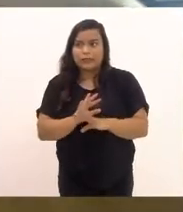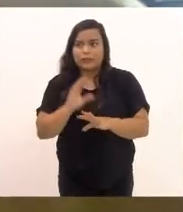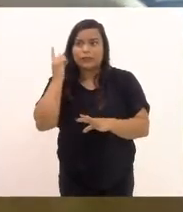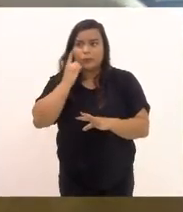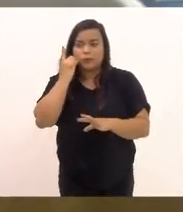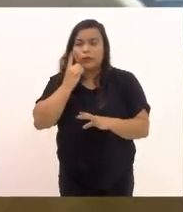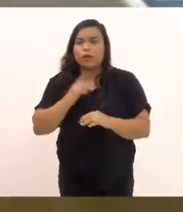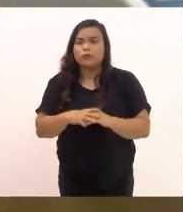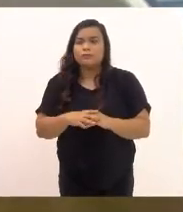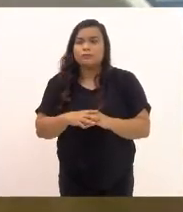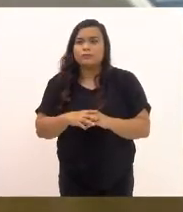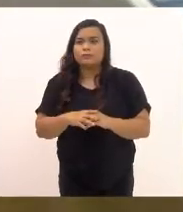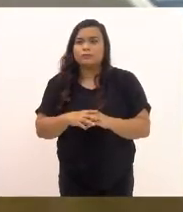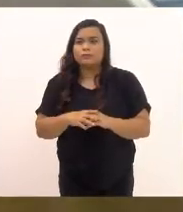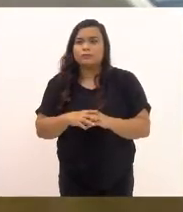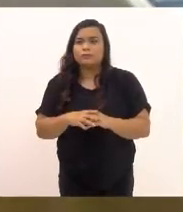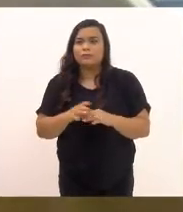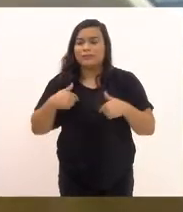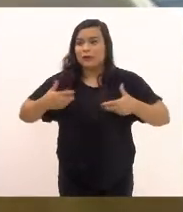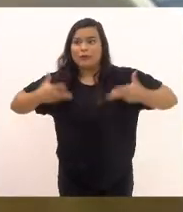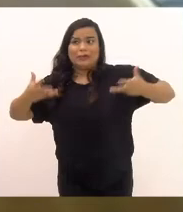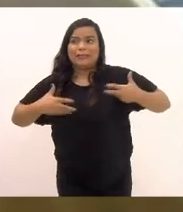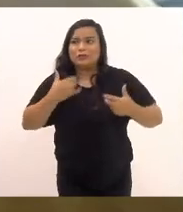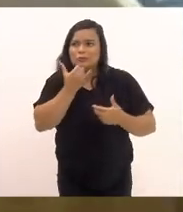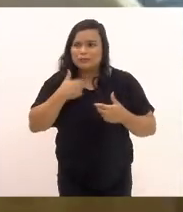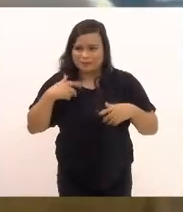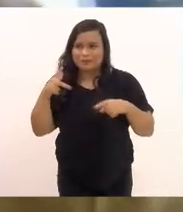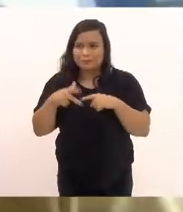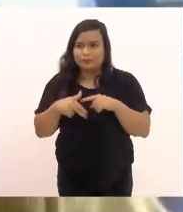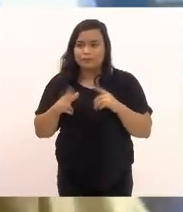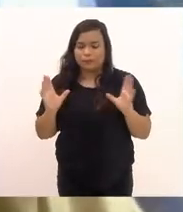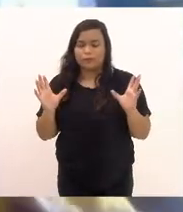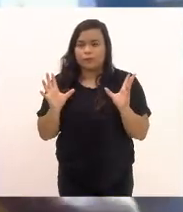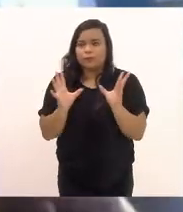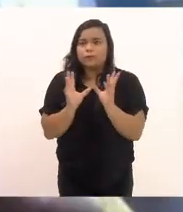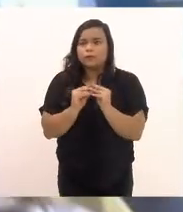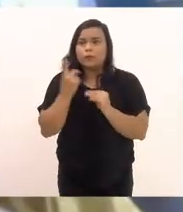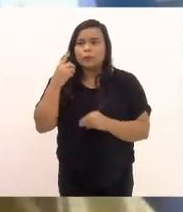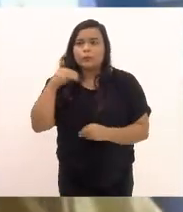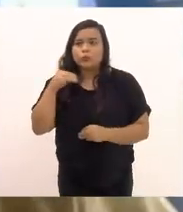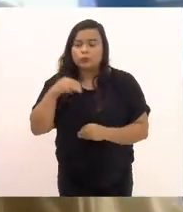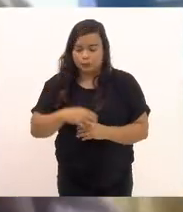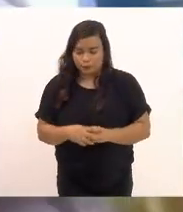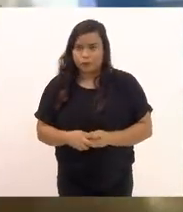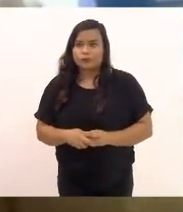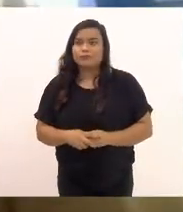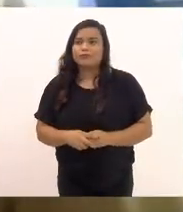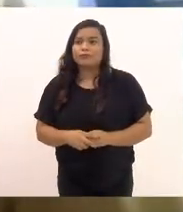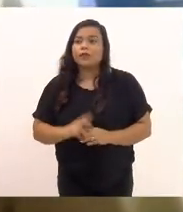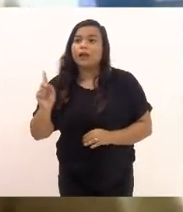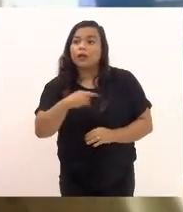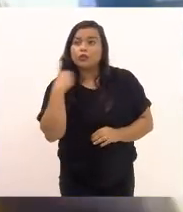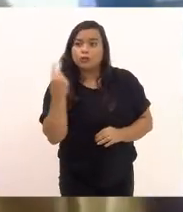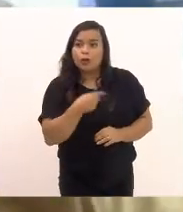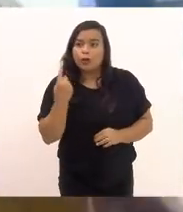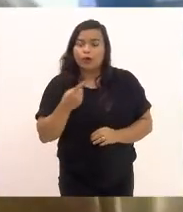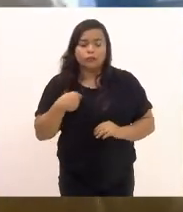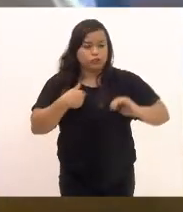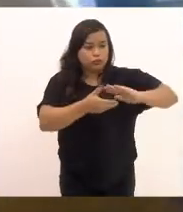deputada Tia Ju, desculpa, estou empolgado aqui, mas vou concluir um minuto. Nós, sem